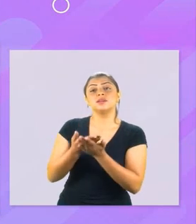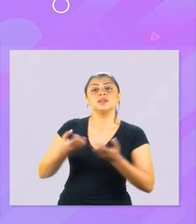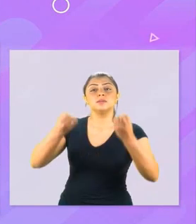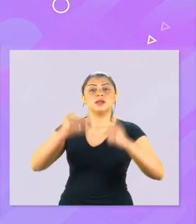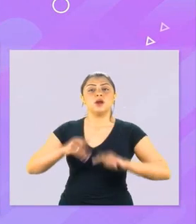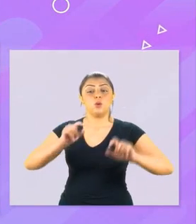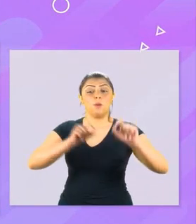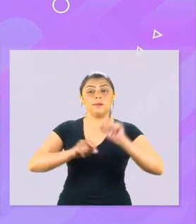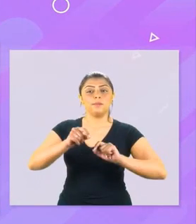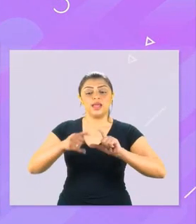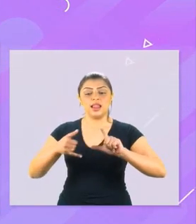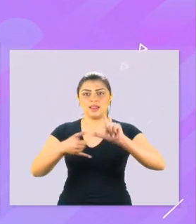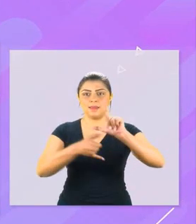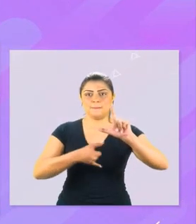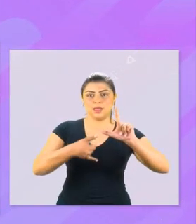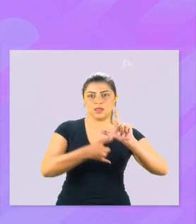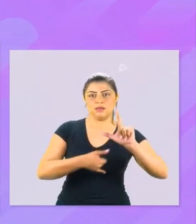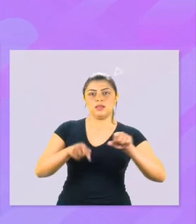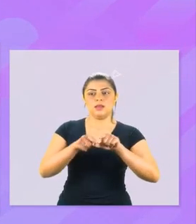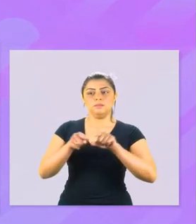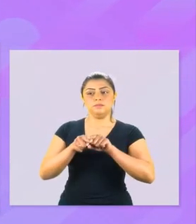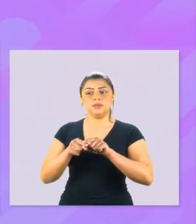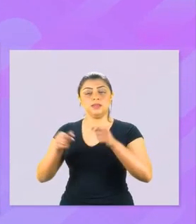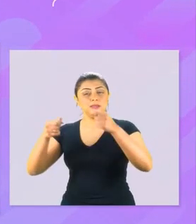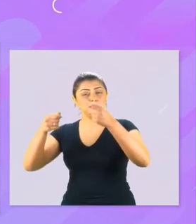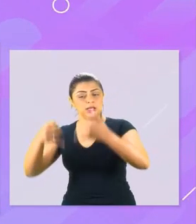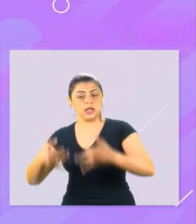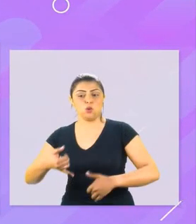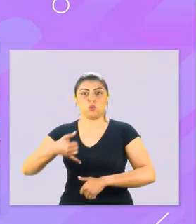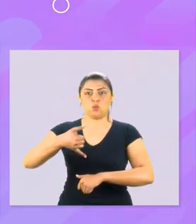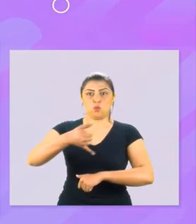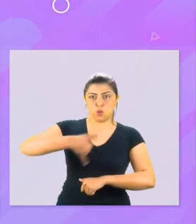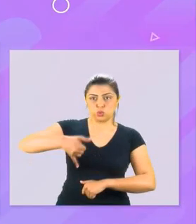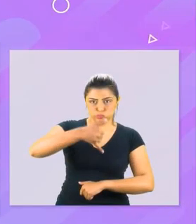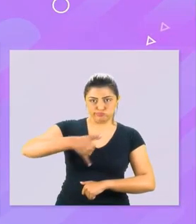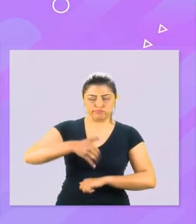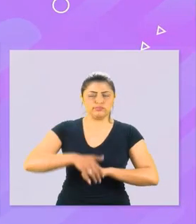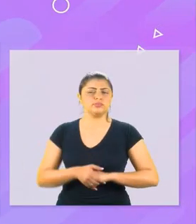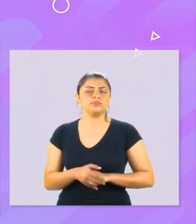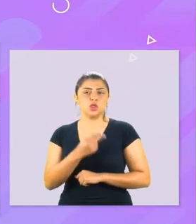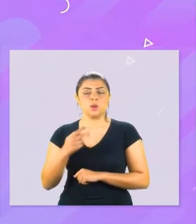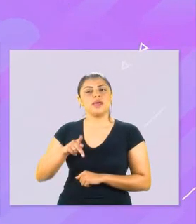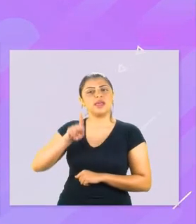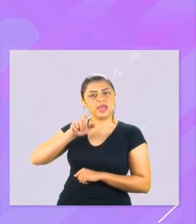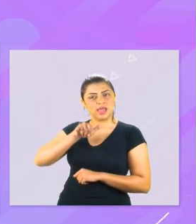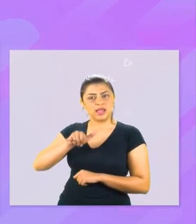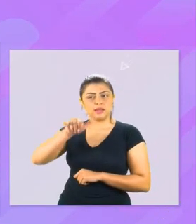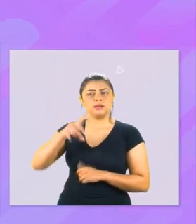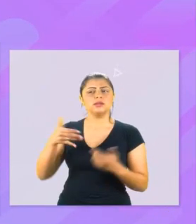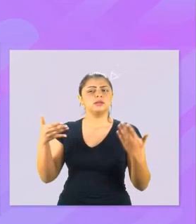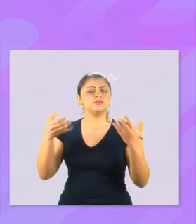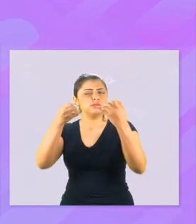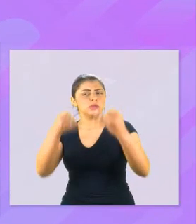nós falaremos sobre os lipídios e mais precisamente sobre o colesterol. Eu sou a professora Kelly. Falaremos então aqui sobre